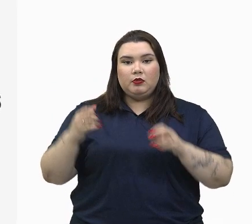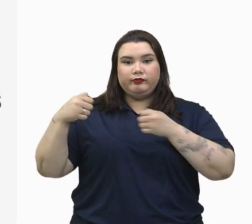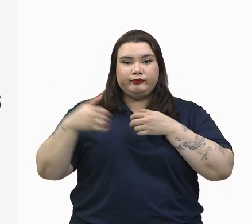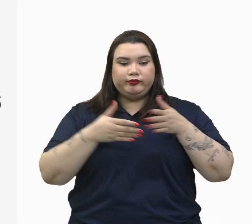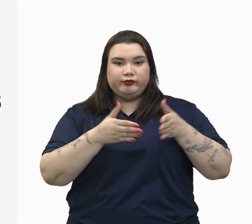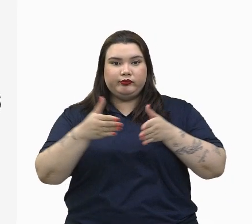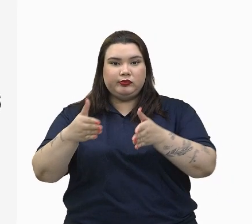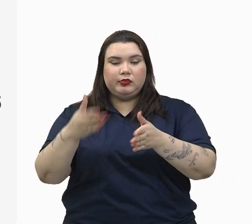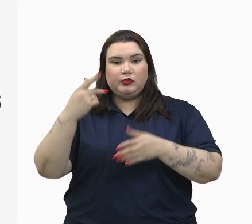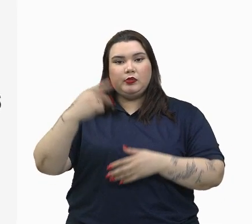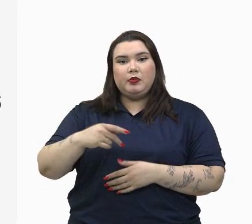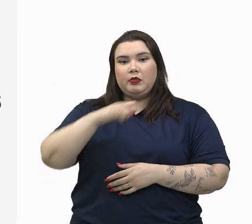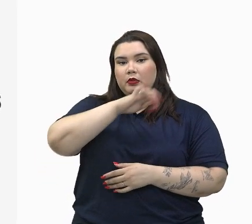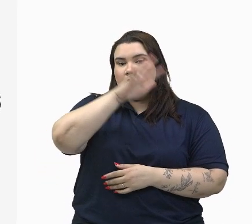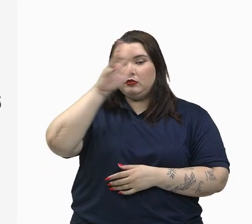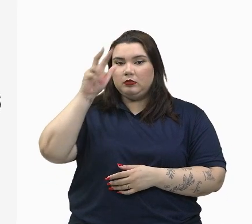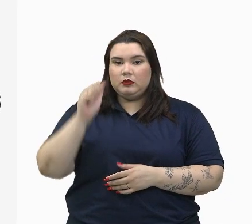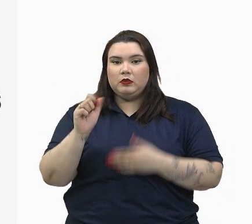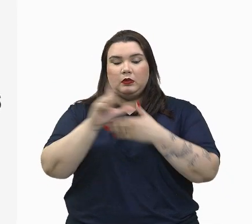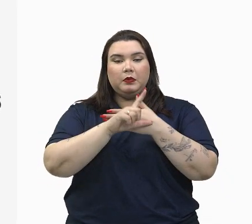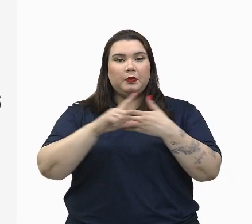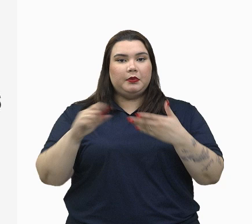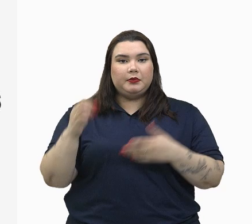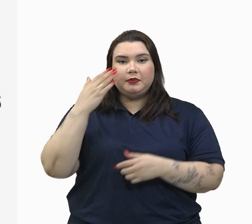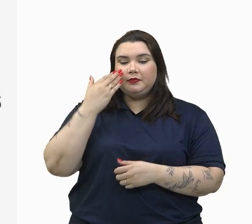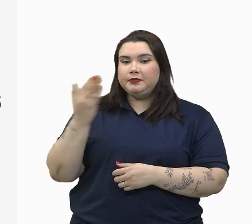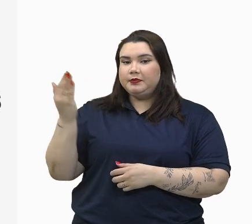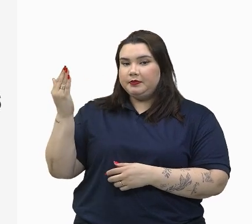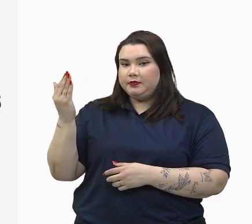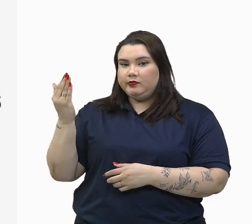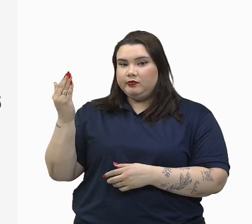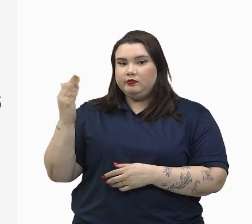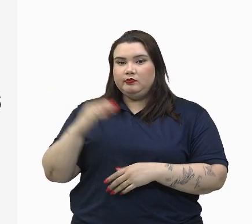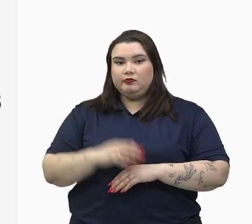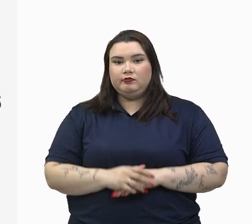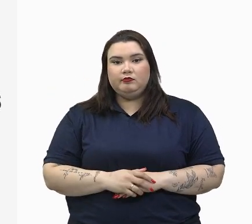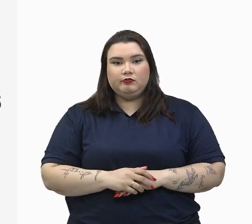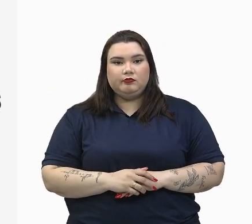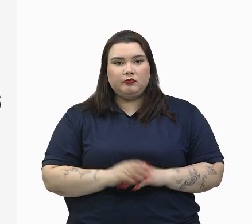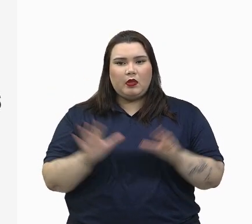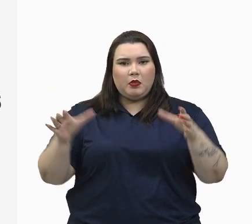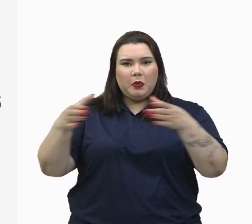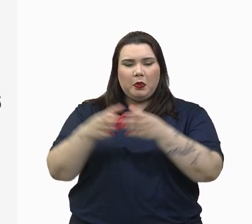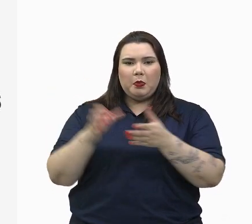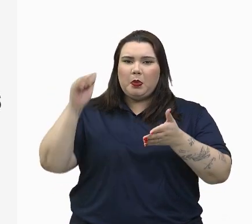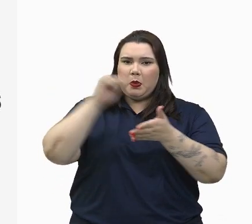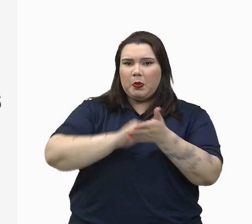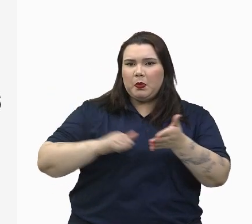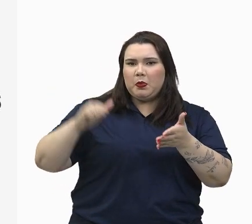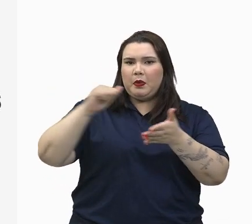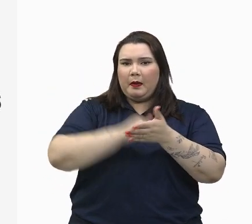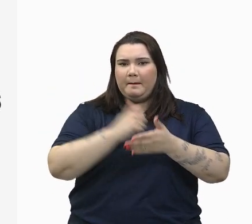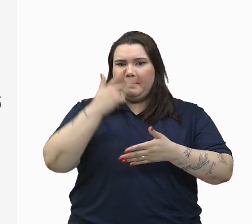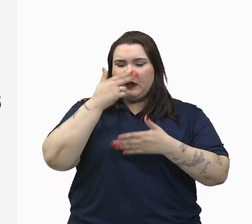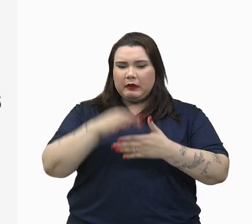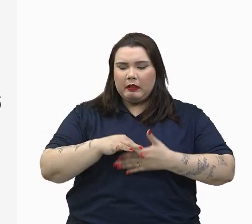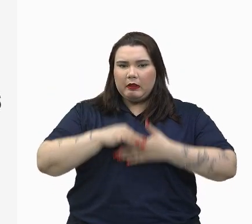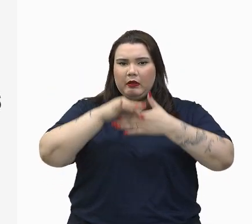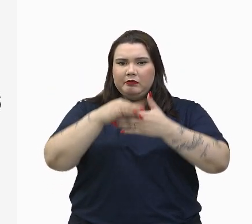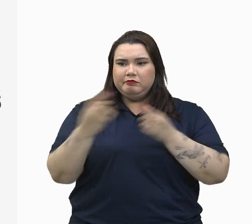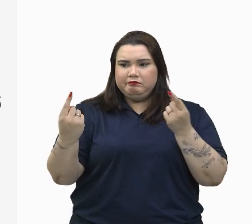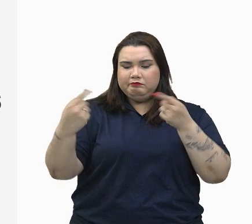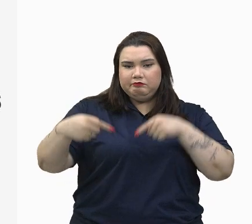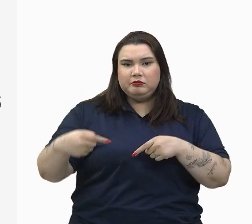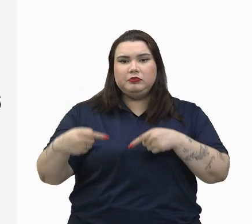das Amazonas. Frei Gaspar de Carvajal. Elas estavam lutando como líderes na frente dos